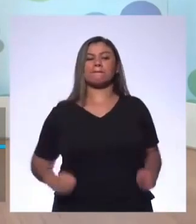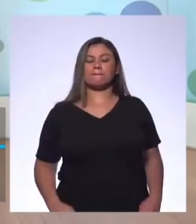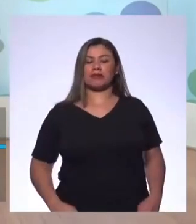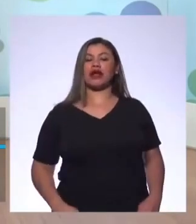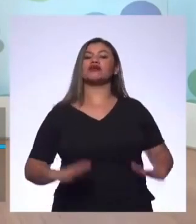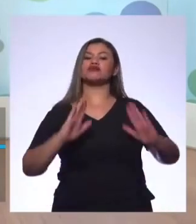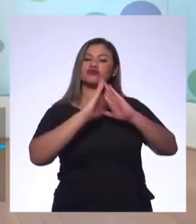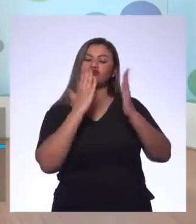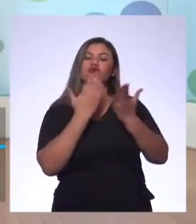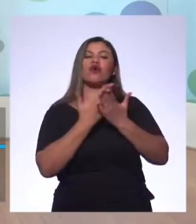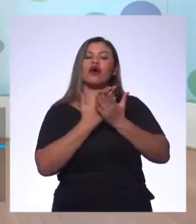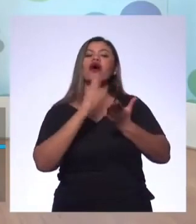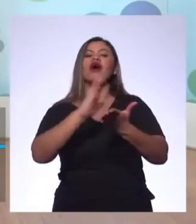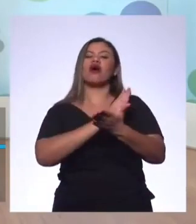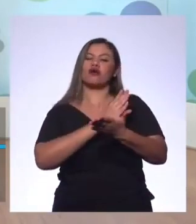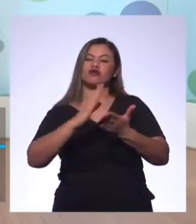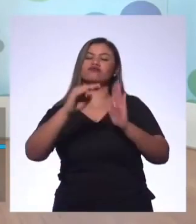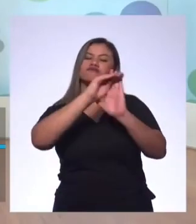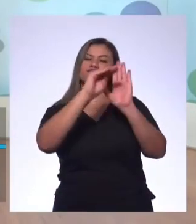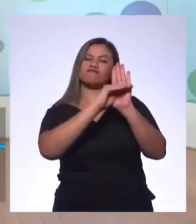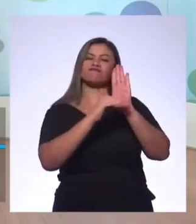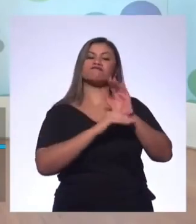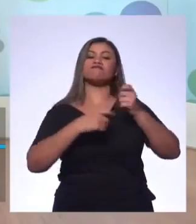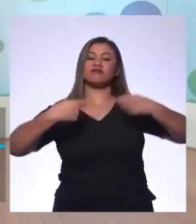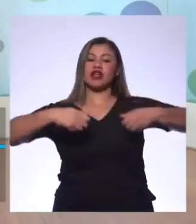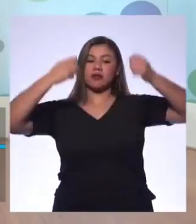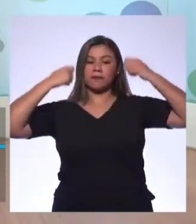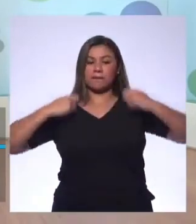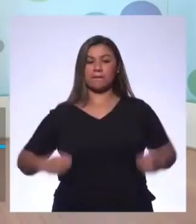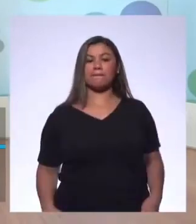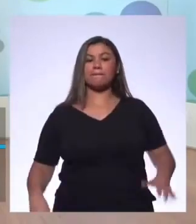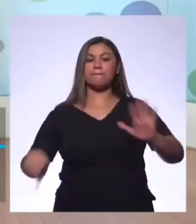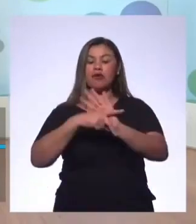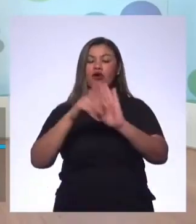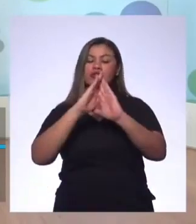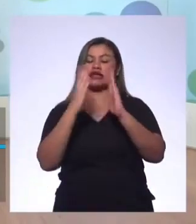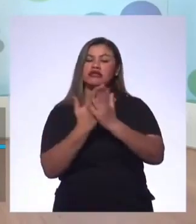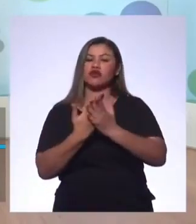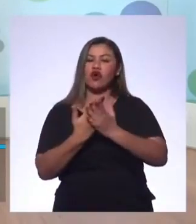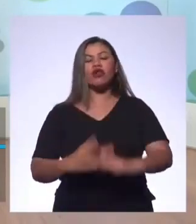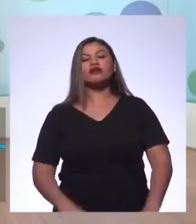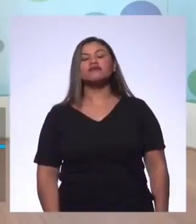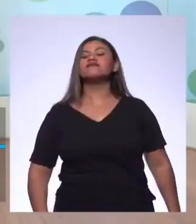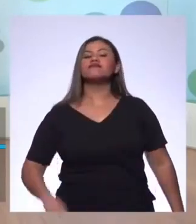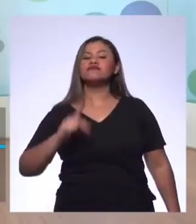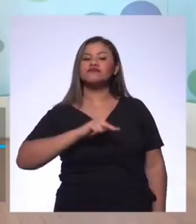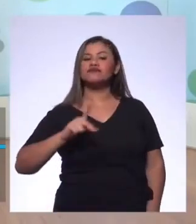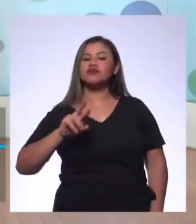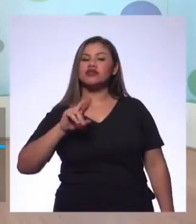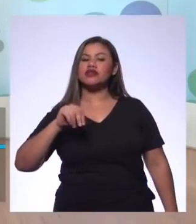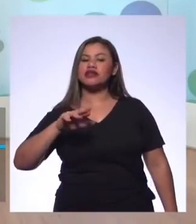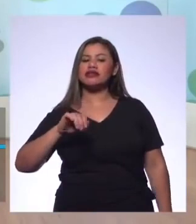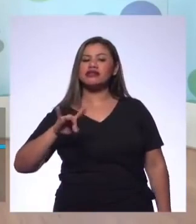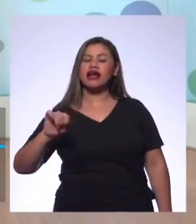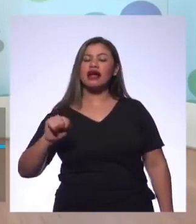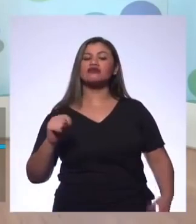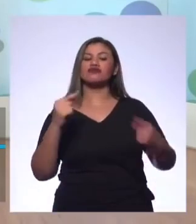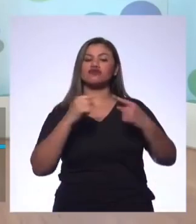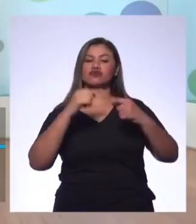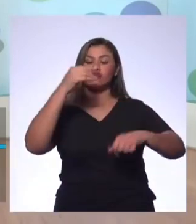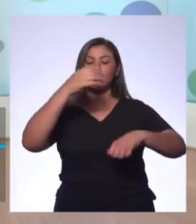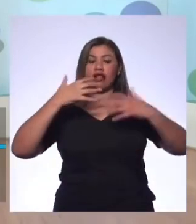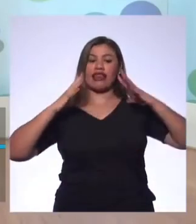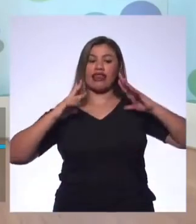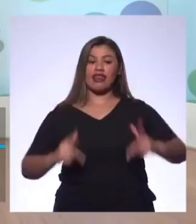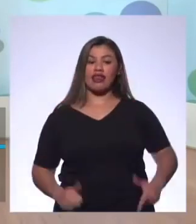algumas escolas tem no regimento, em outras não, não é? Professora Renata disse ser assíduo,